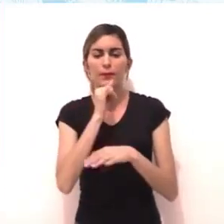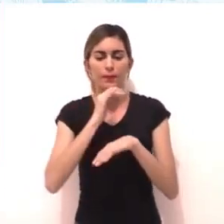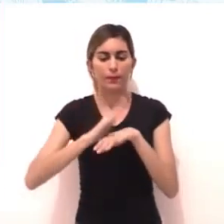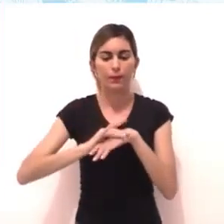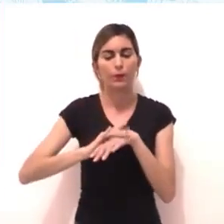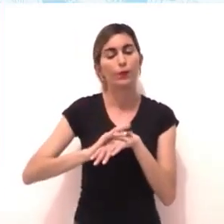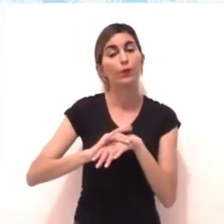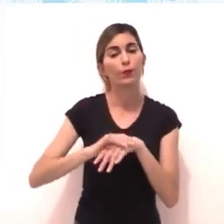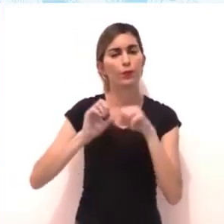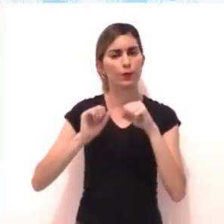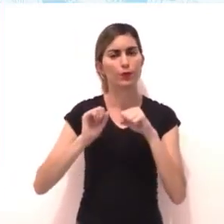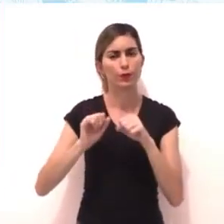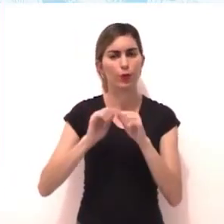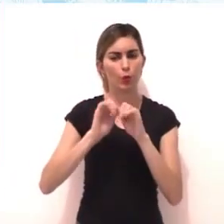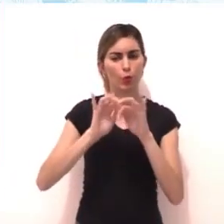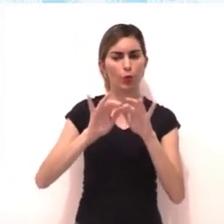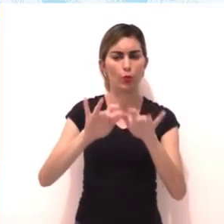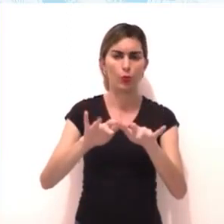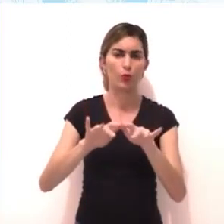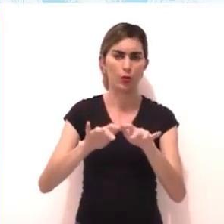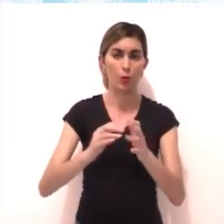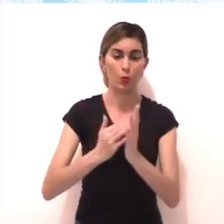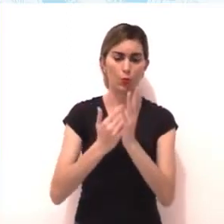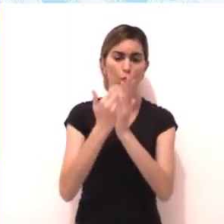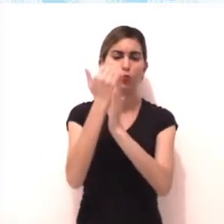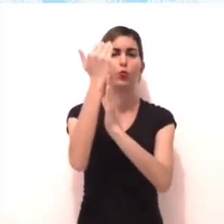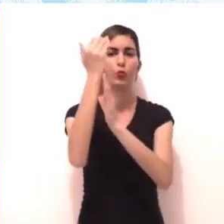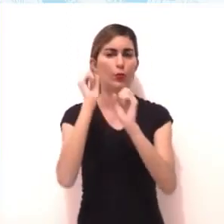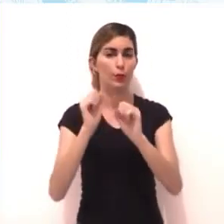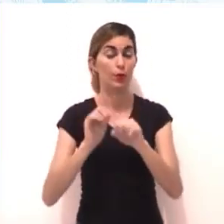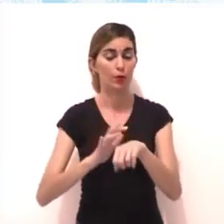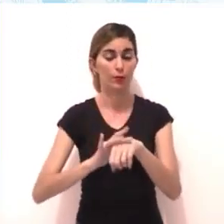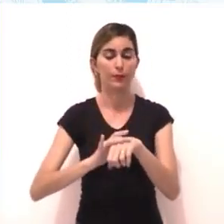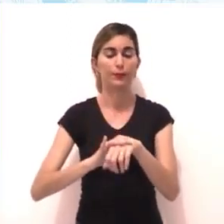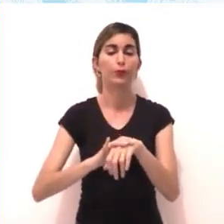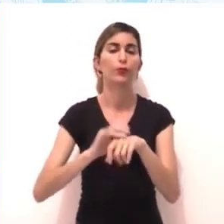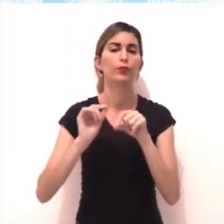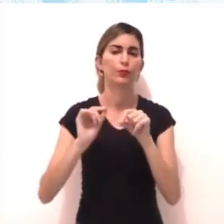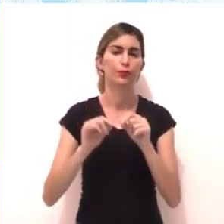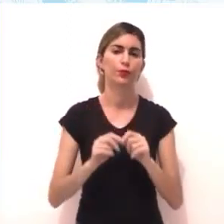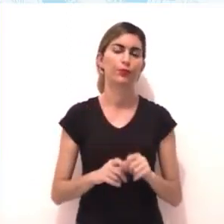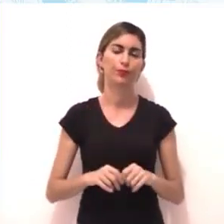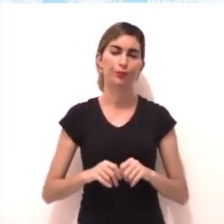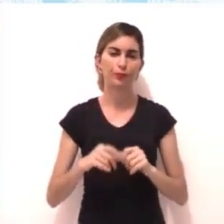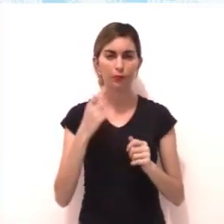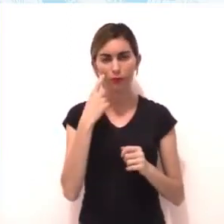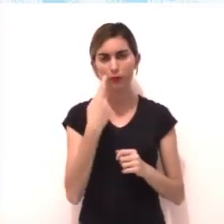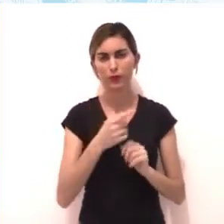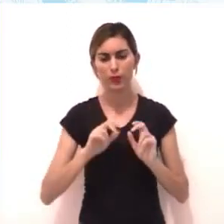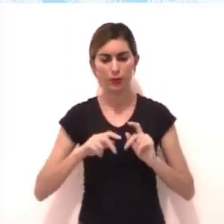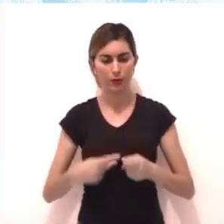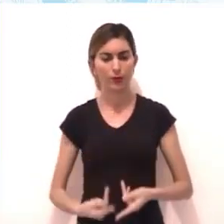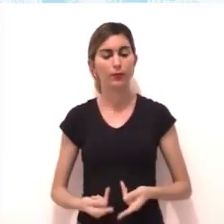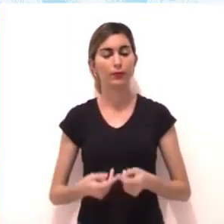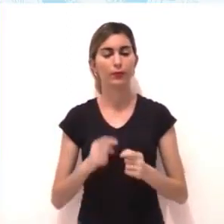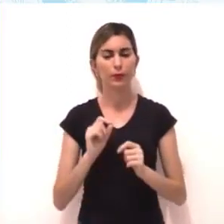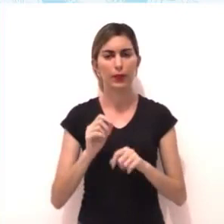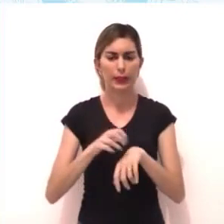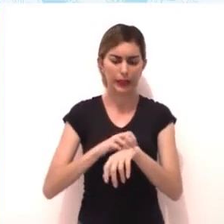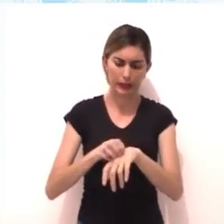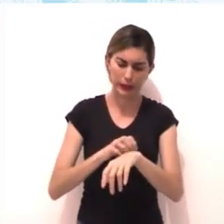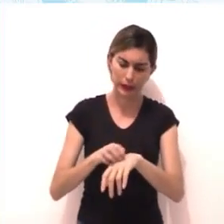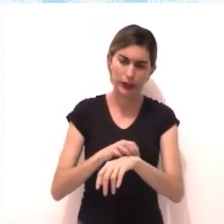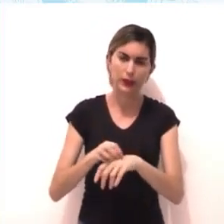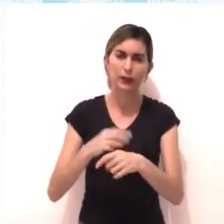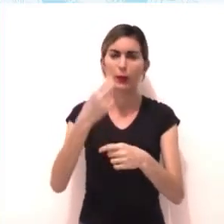doenças que esse gás, quando está em grande concentração, pode provocar no ser humano. Ele pode provocar irritação